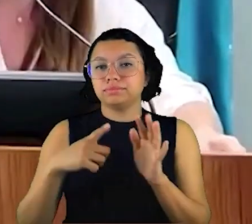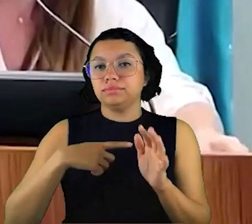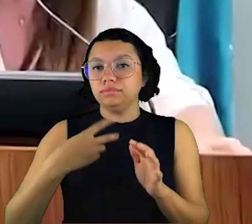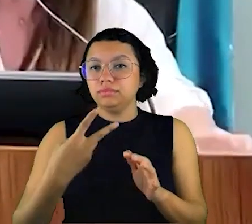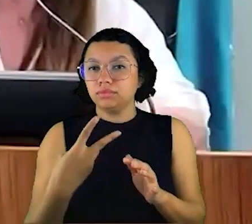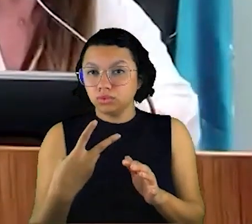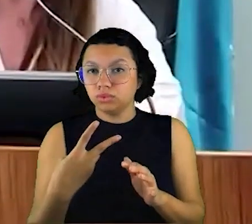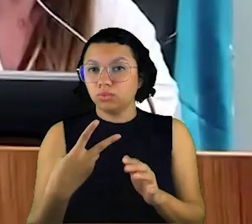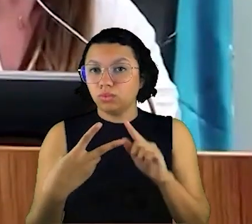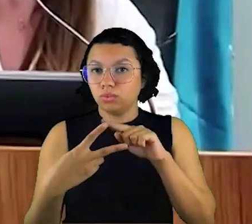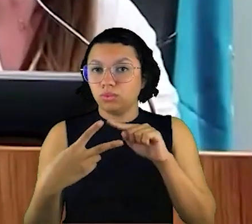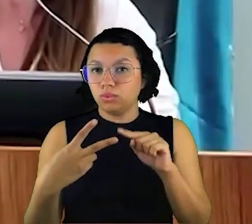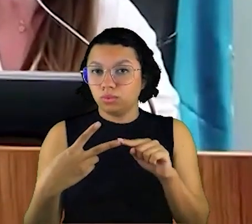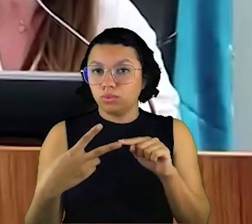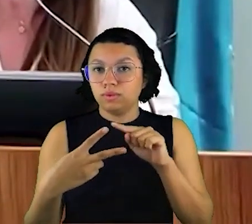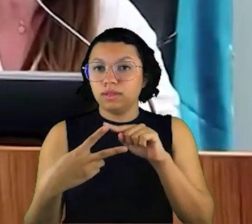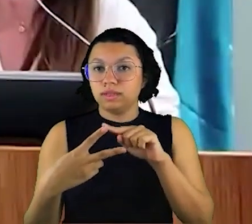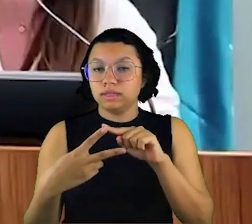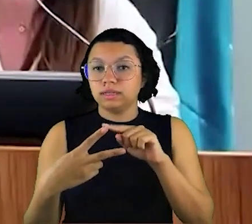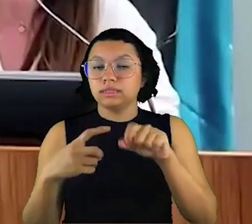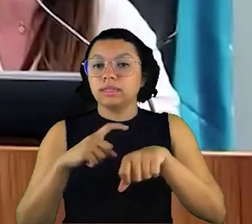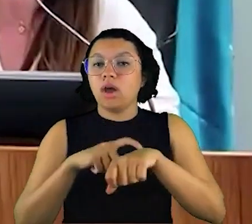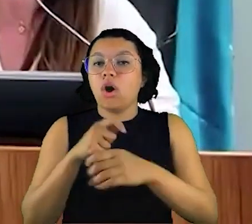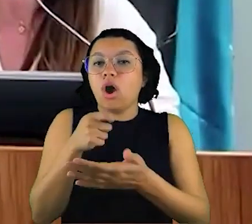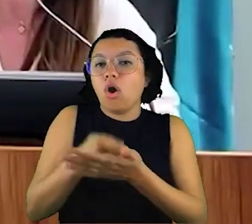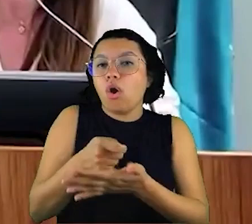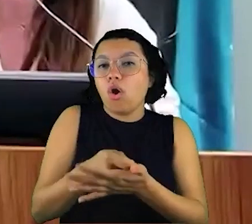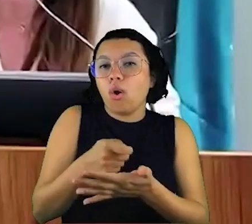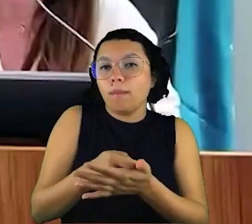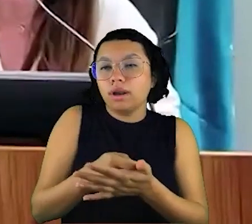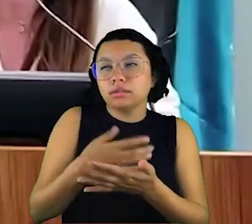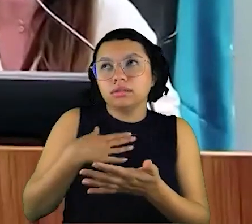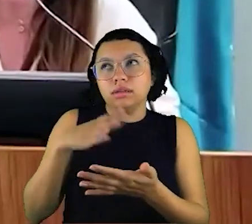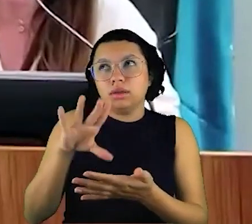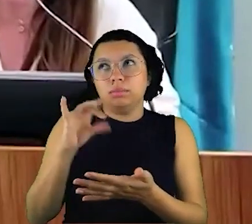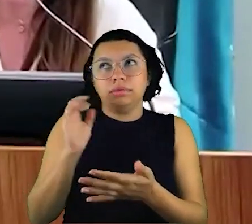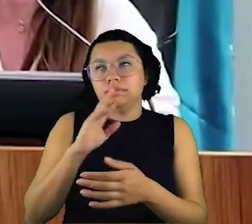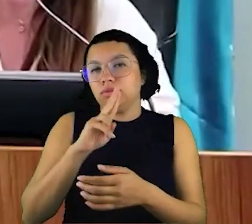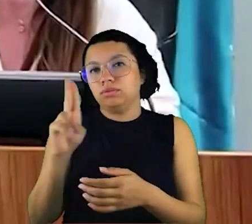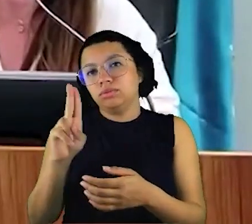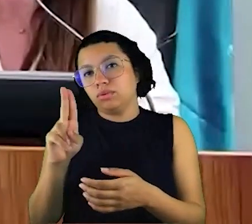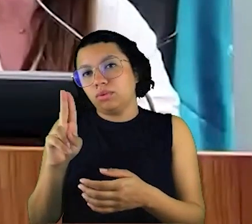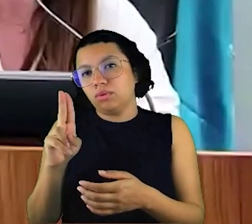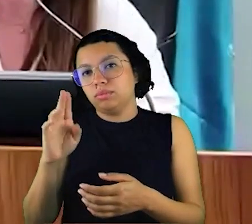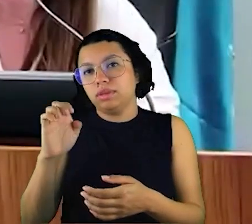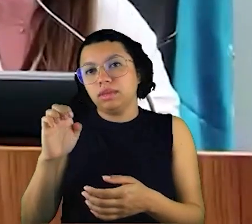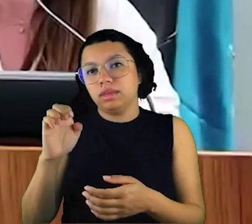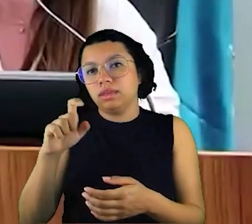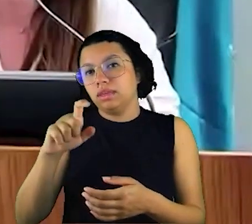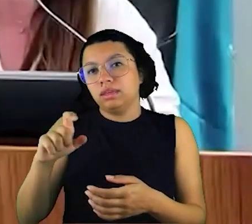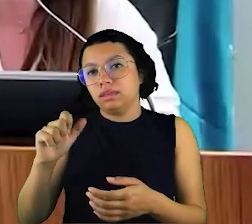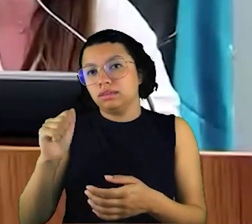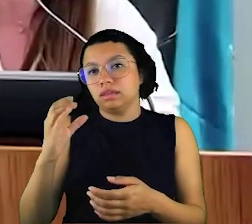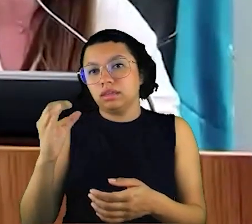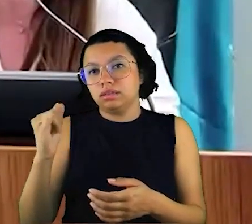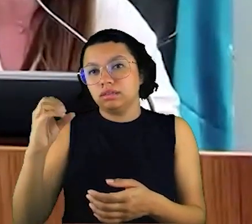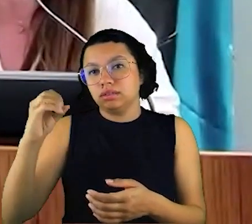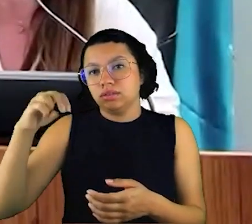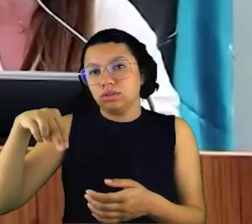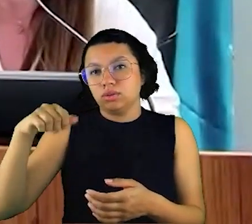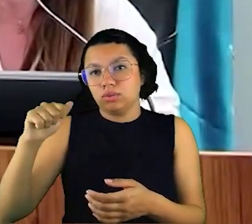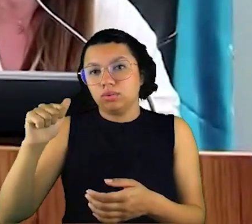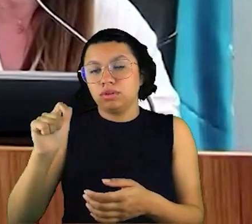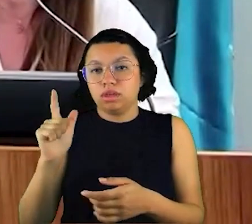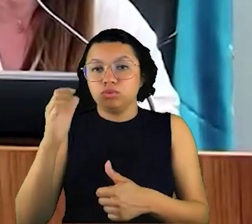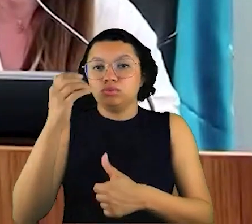né? A transação na cobrança, que eu prefiro chamar de transação exacional, que é a que substitui